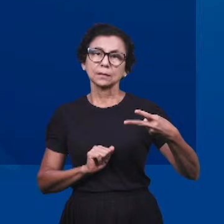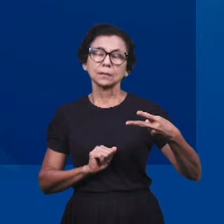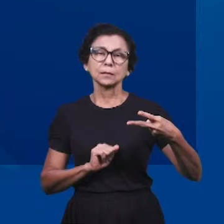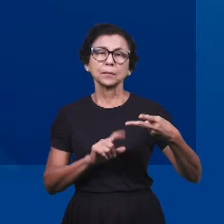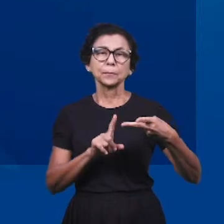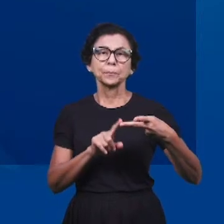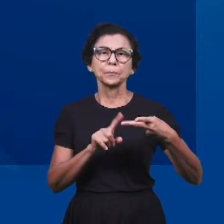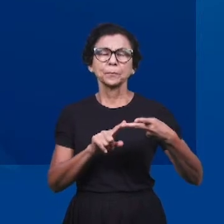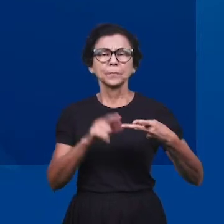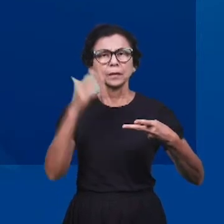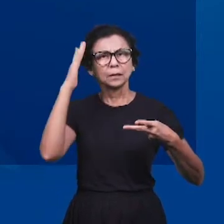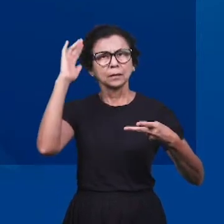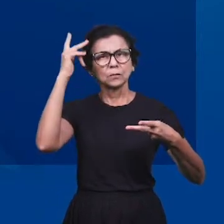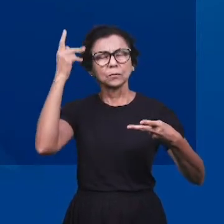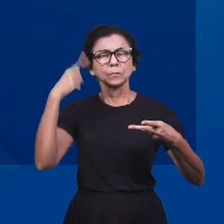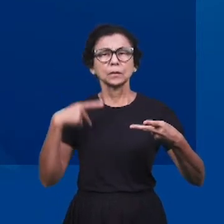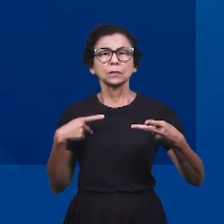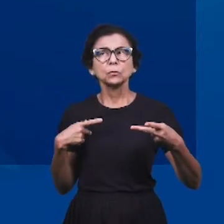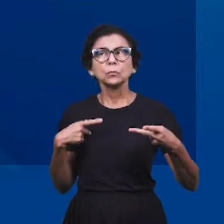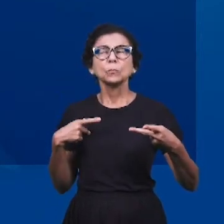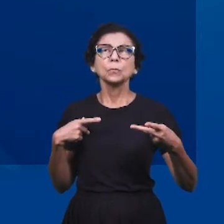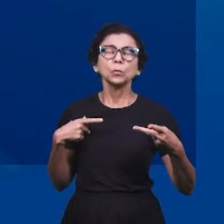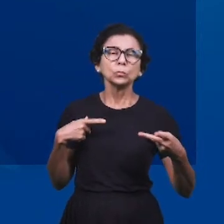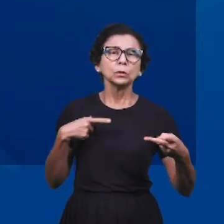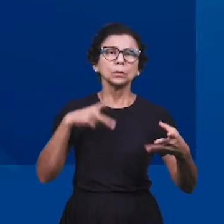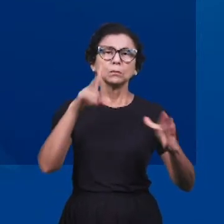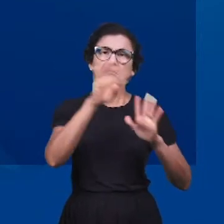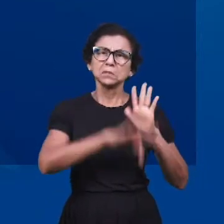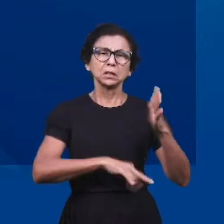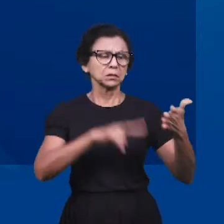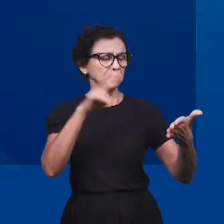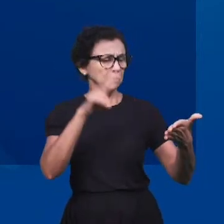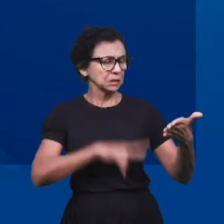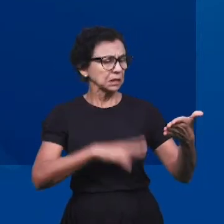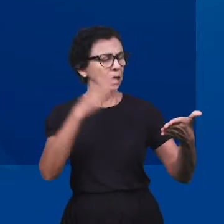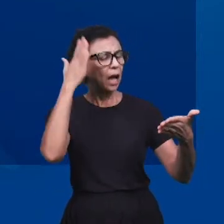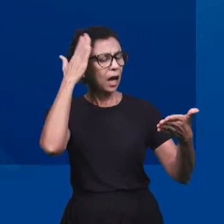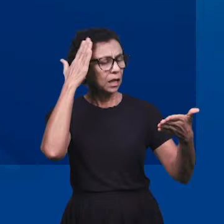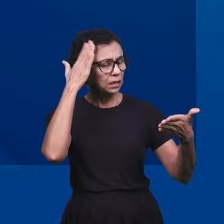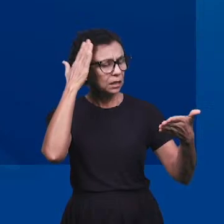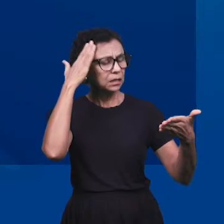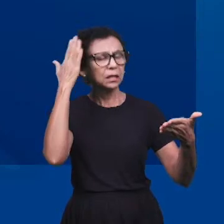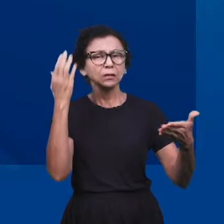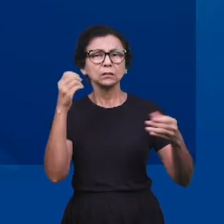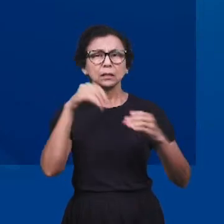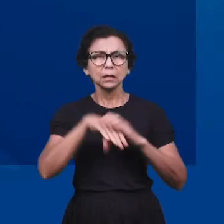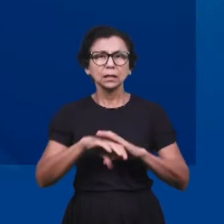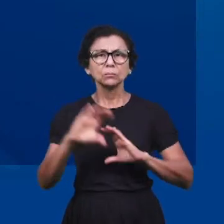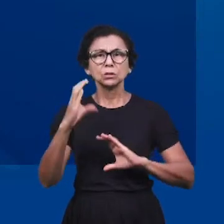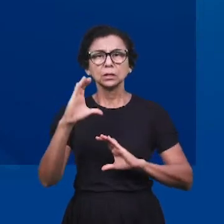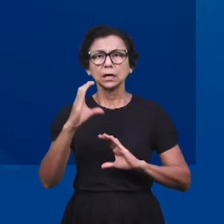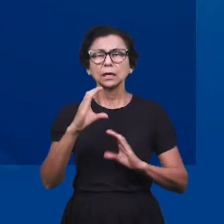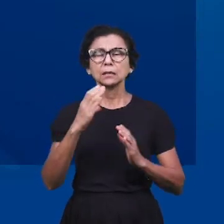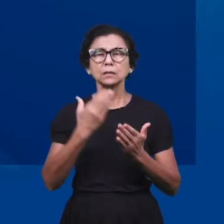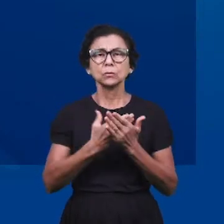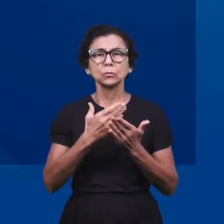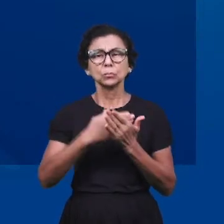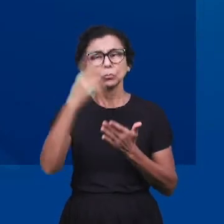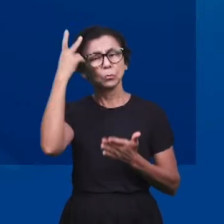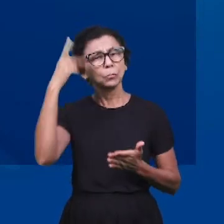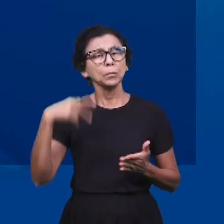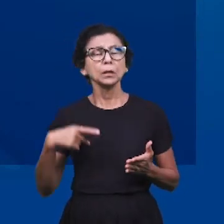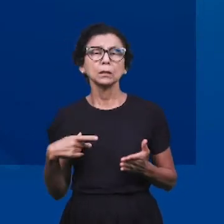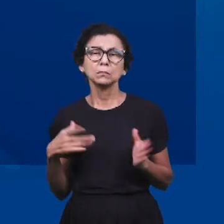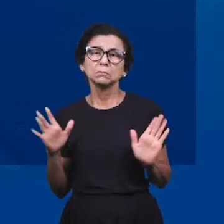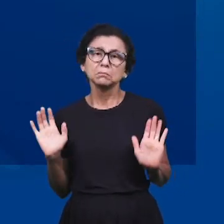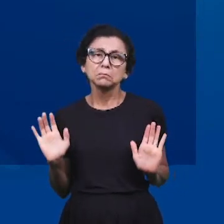Interpretar significa atribuir um sentido a um texto e até mesmo a uma palavra. Faz parte das ciências humanas, ou seja, é feita pelo homem